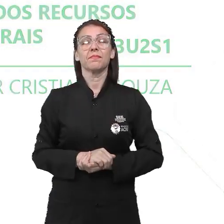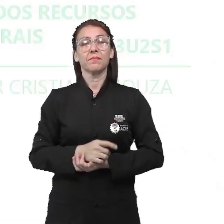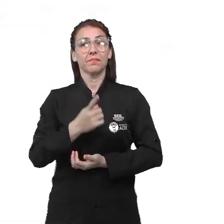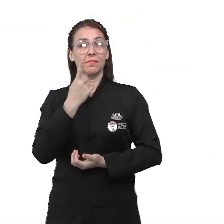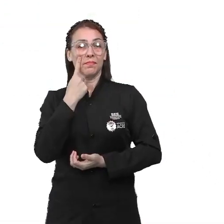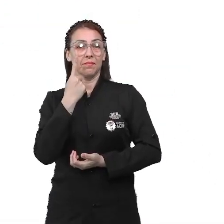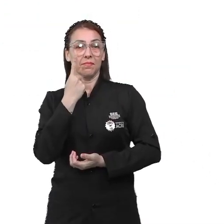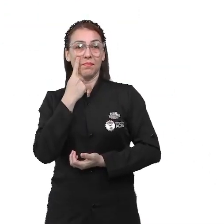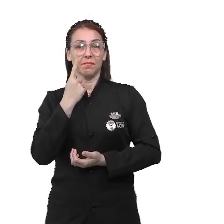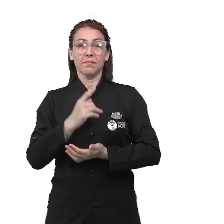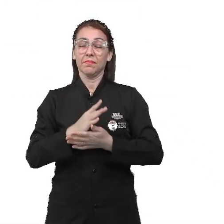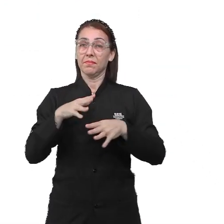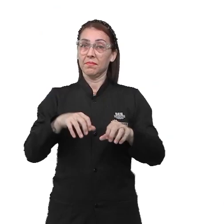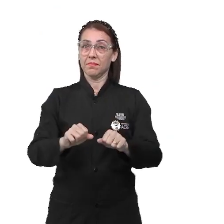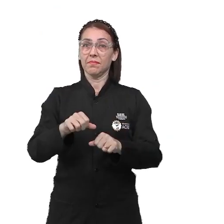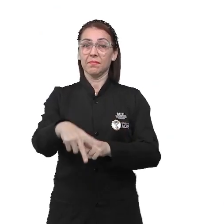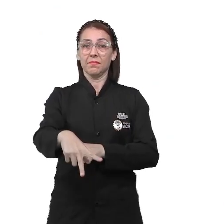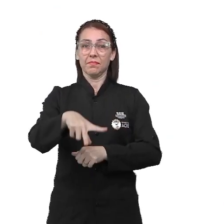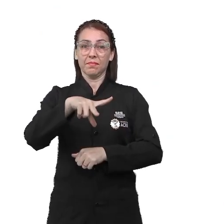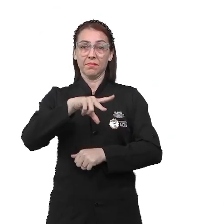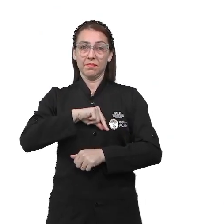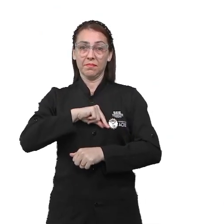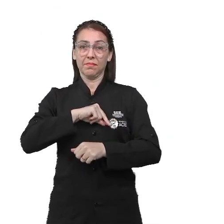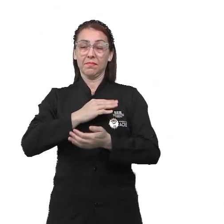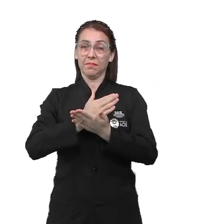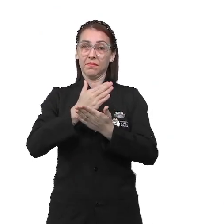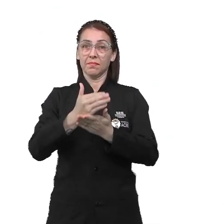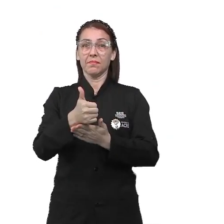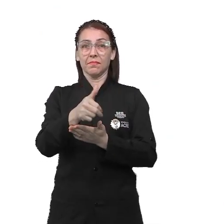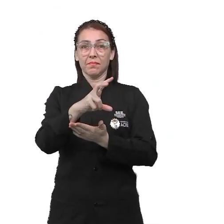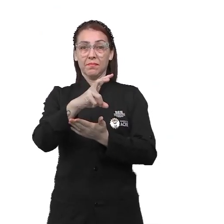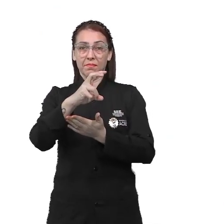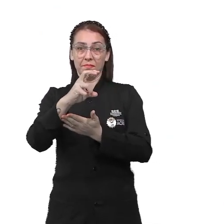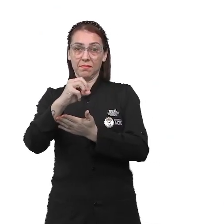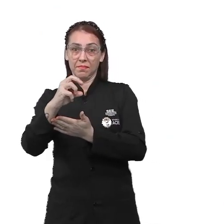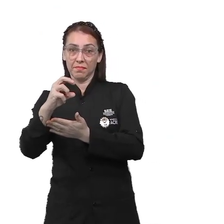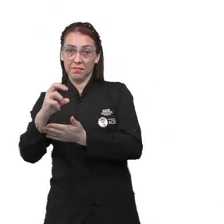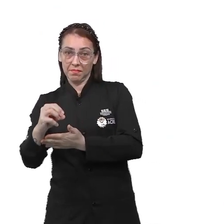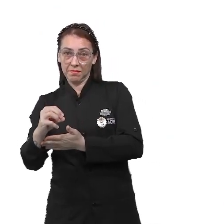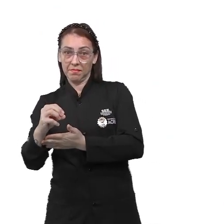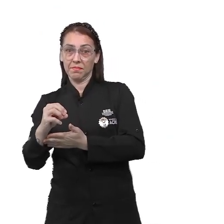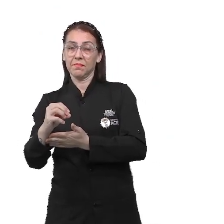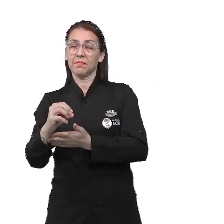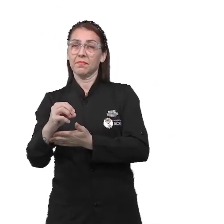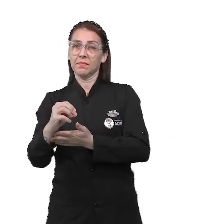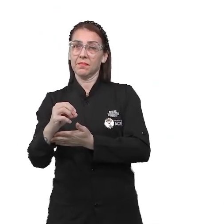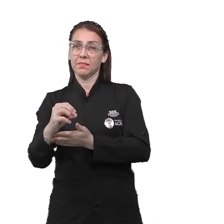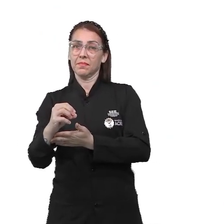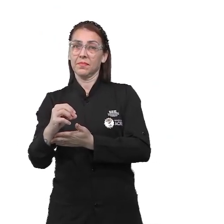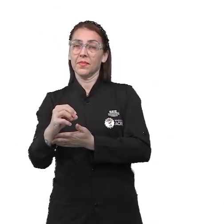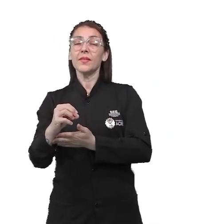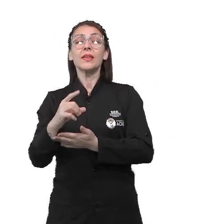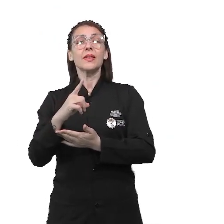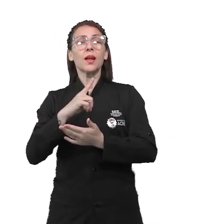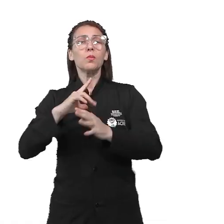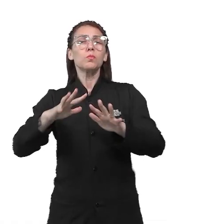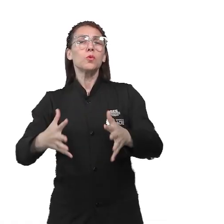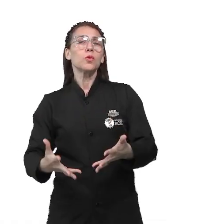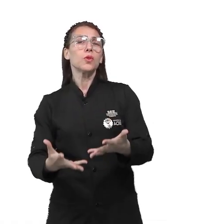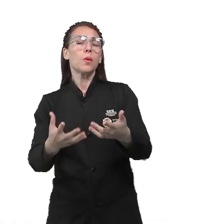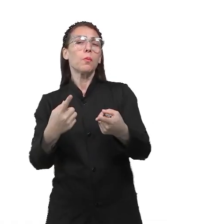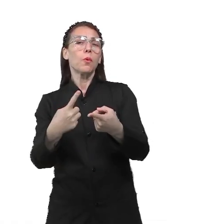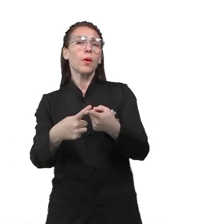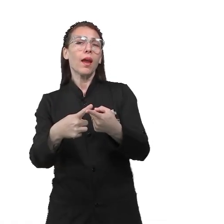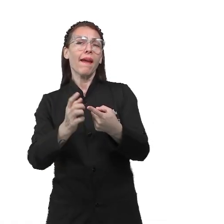só. A colonização portuguesa, ela foi iniciada aqui, ó, em 1500, e ela foi motivada